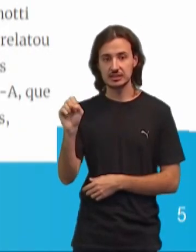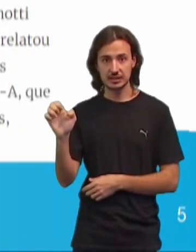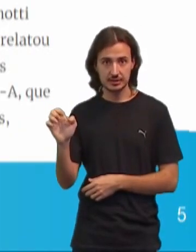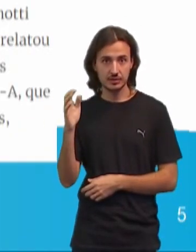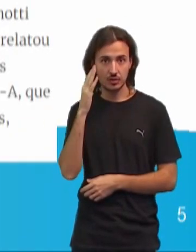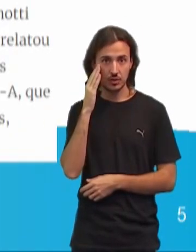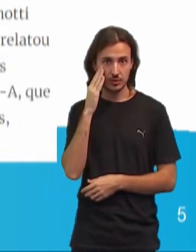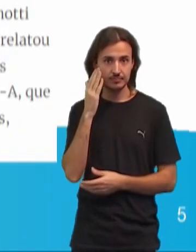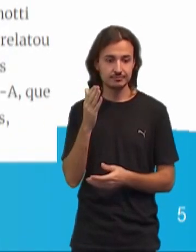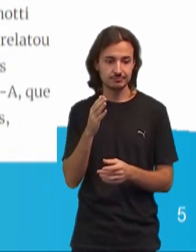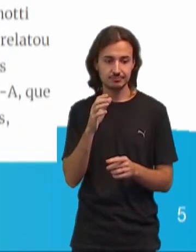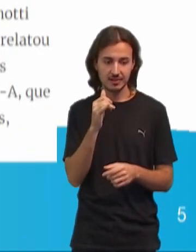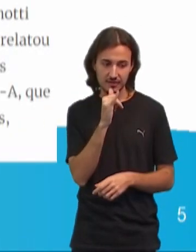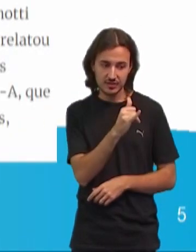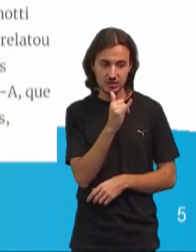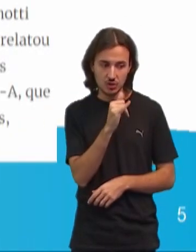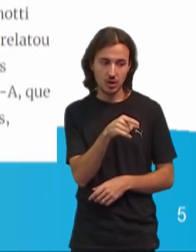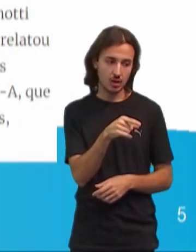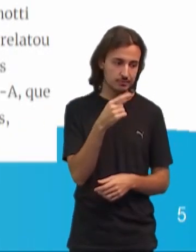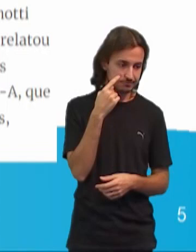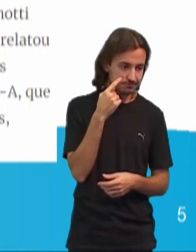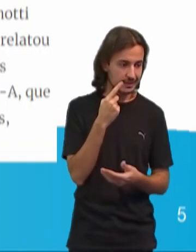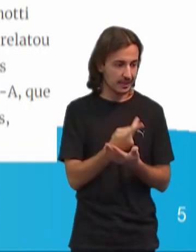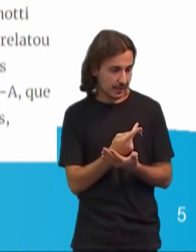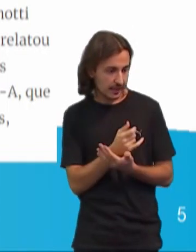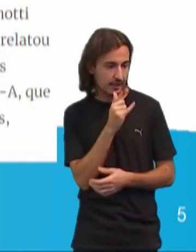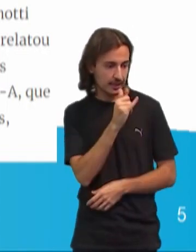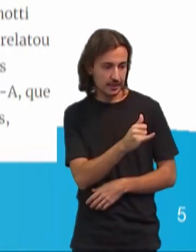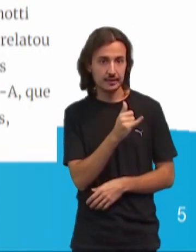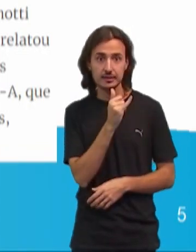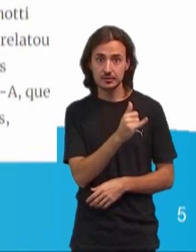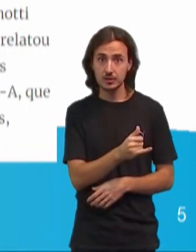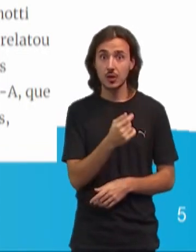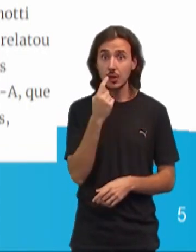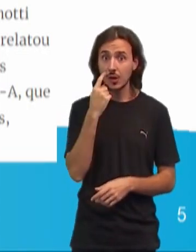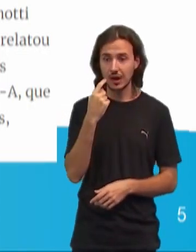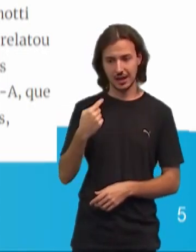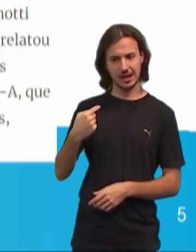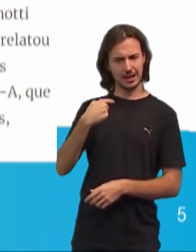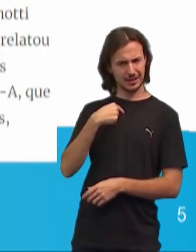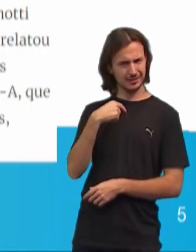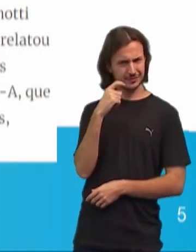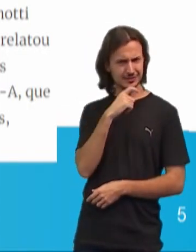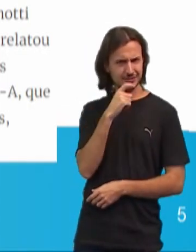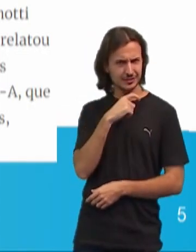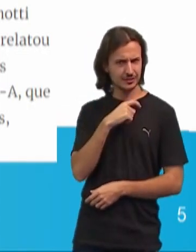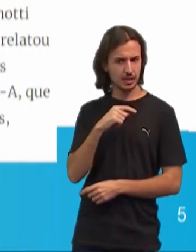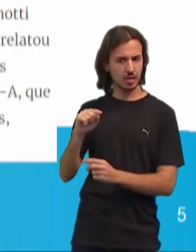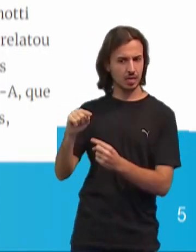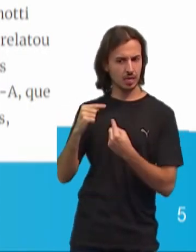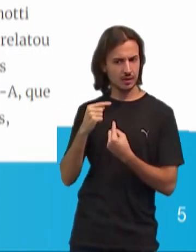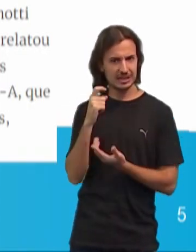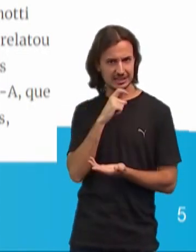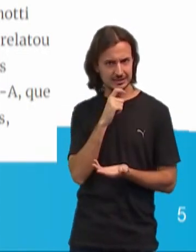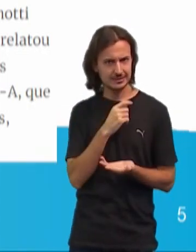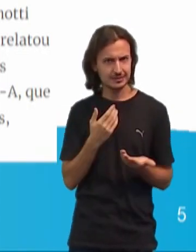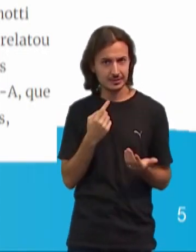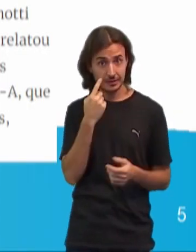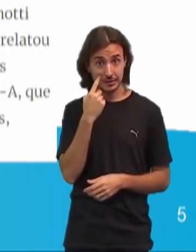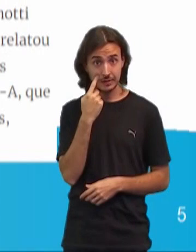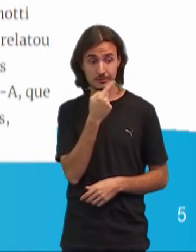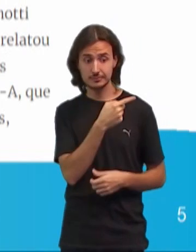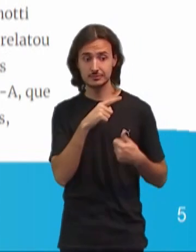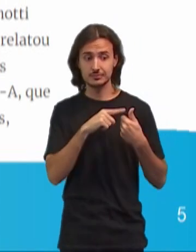chamado de mentiroso, tá, gente? Vamos lá. Deixa eu tentar ler daqui, que eu não estou conseguindo, não. O artigo